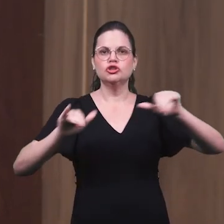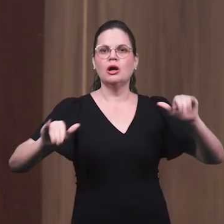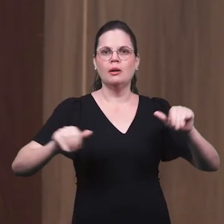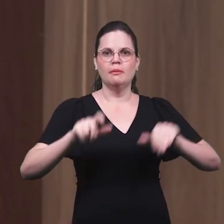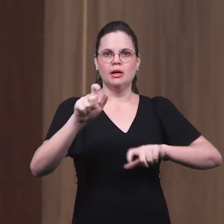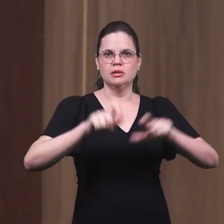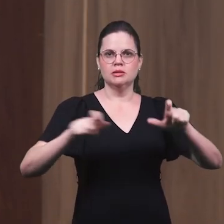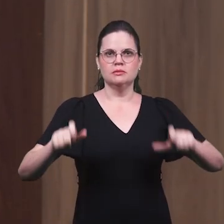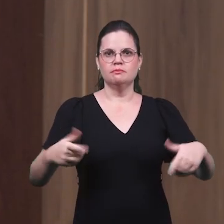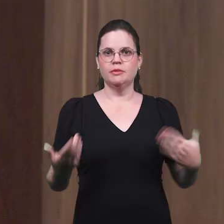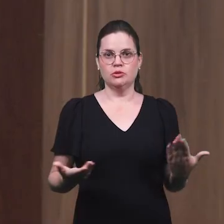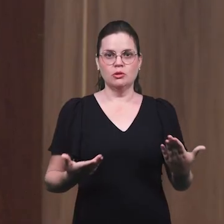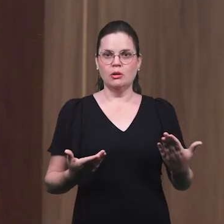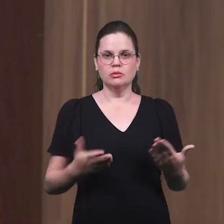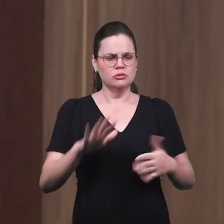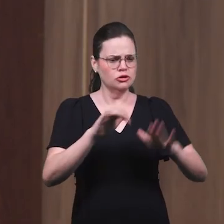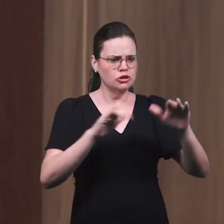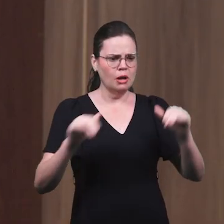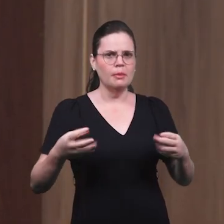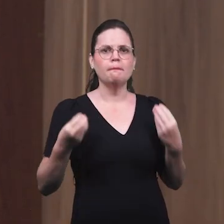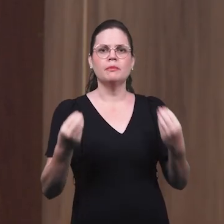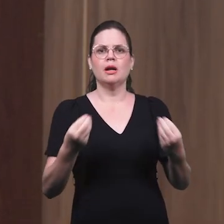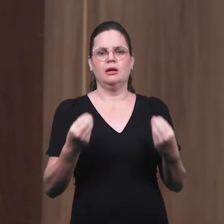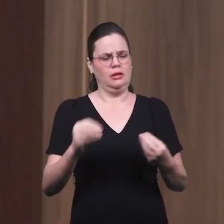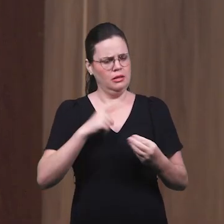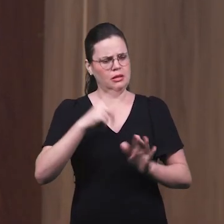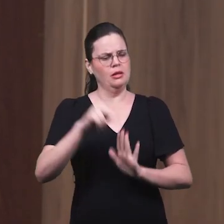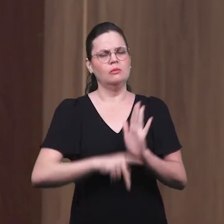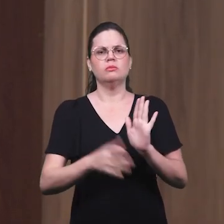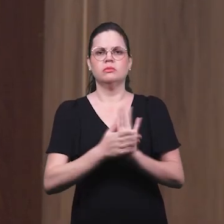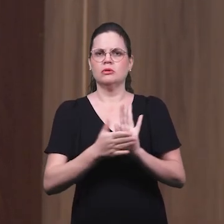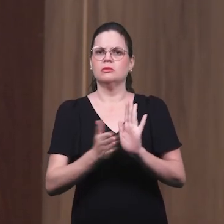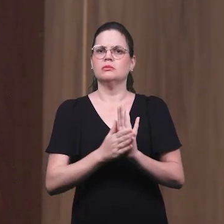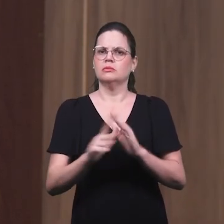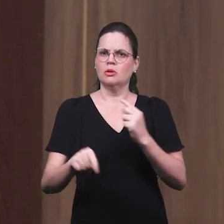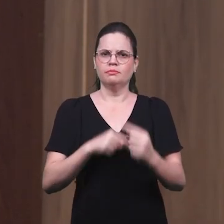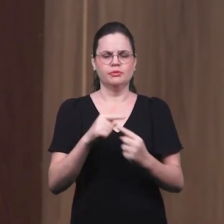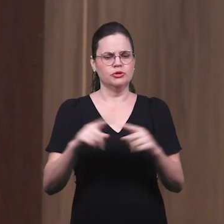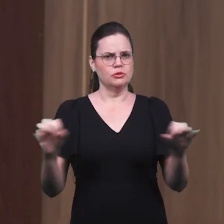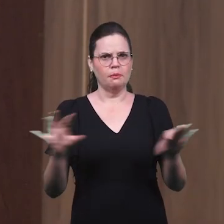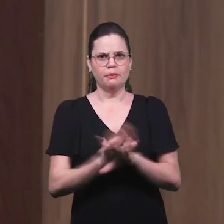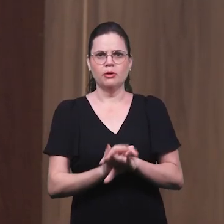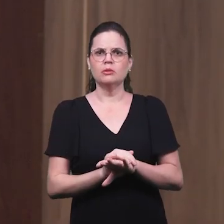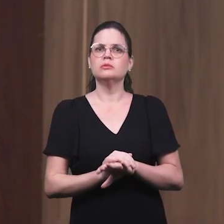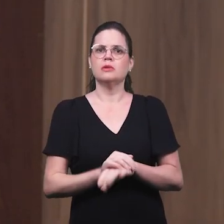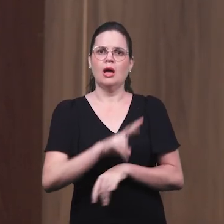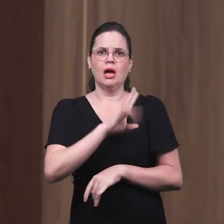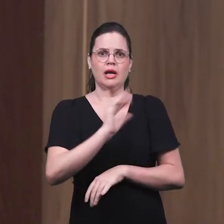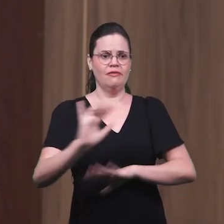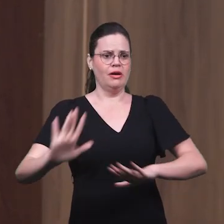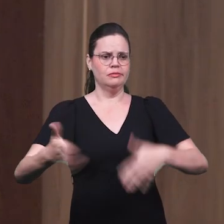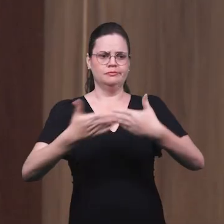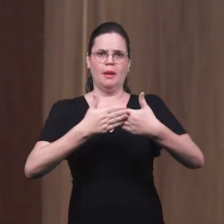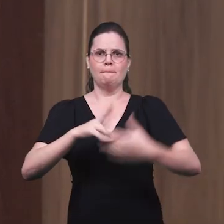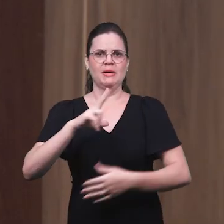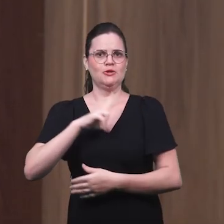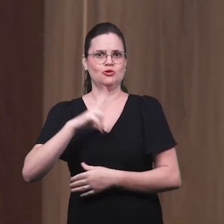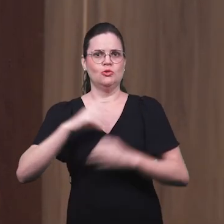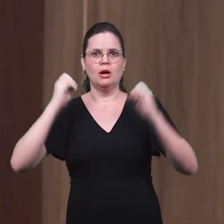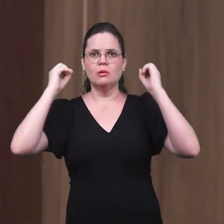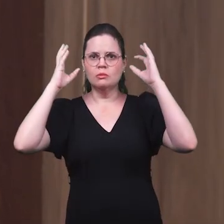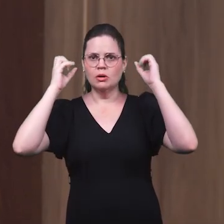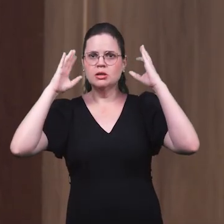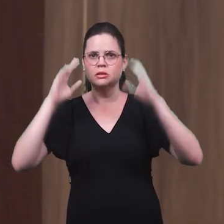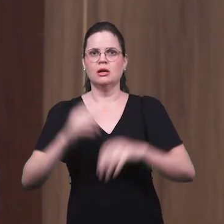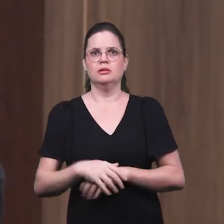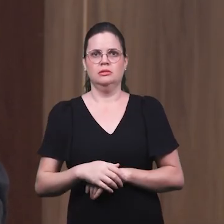frente, como levantou Moisés, e ele tem um plano, um propósito. E muitas vezes o Senhor vai tratar pessoalmente com Moisés, como ele tratou sim com